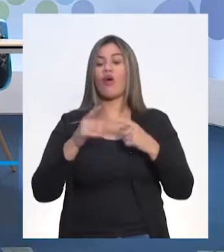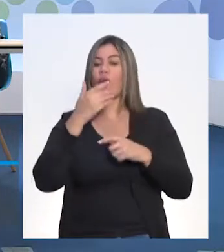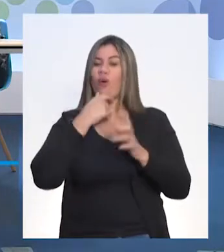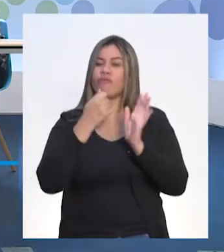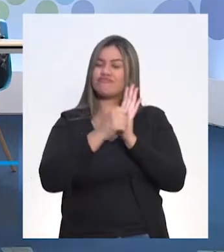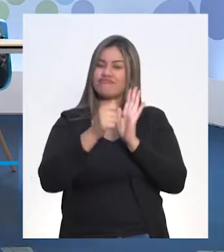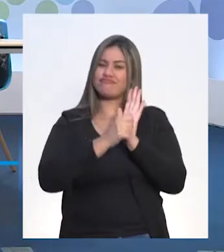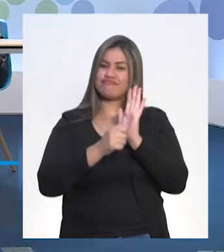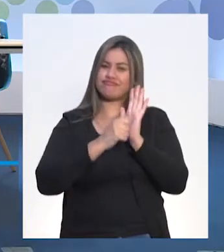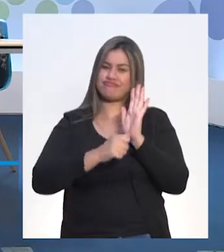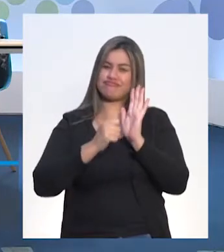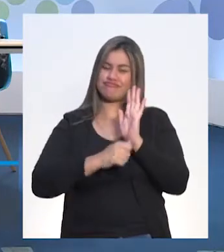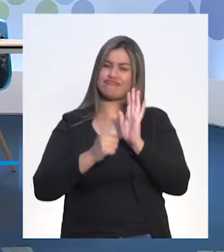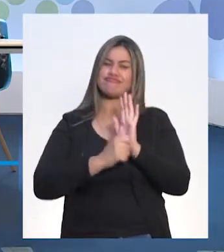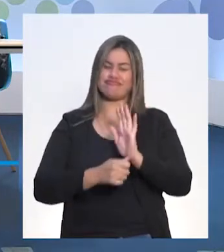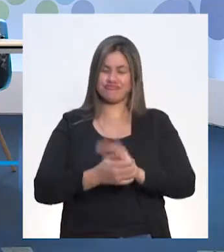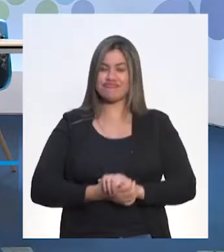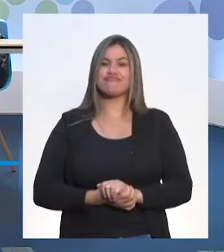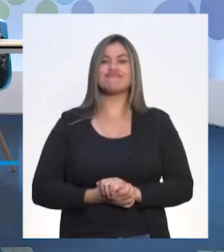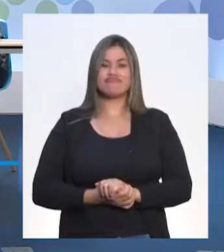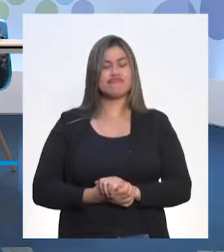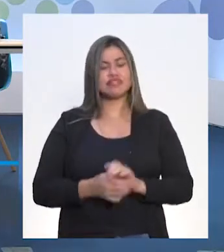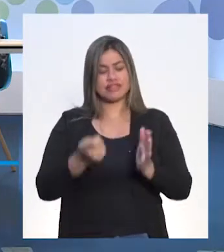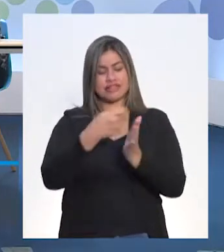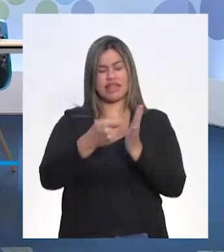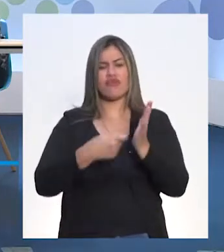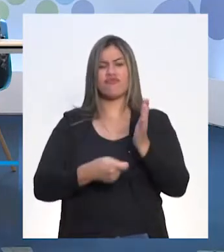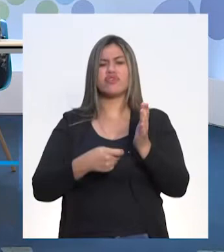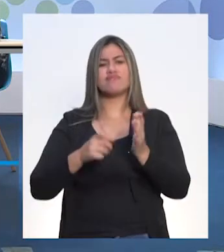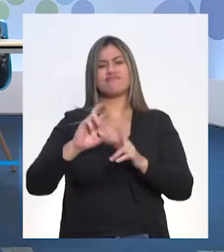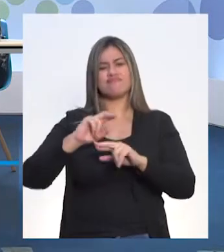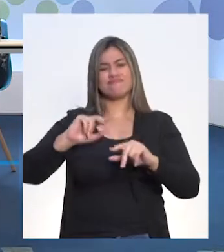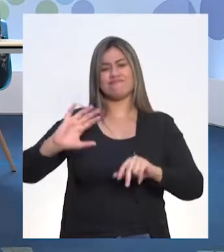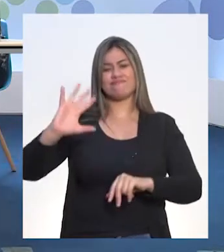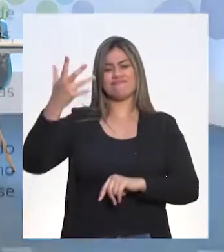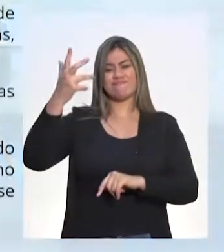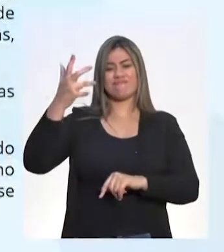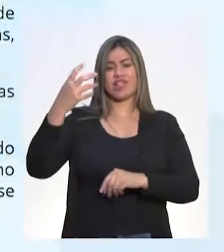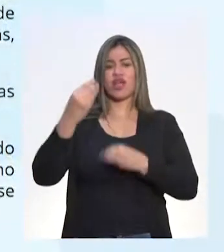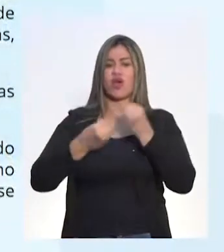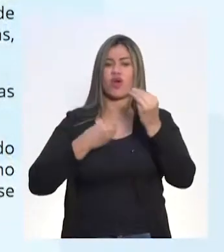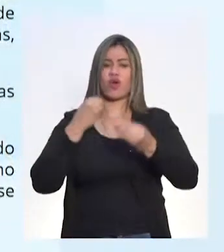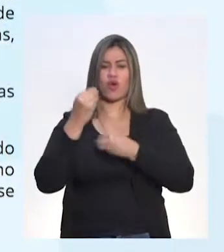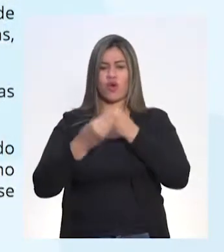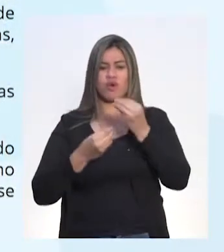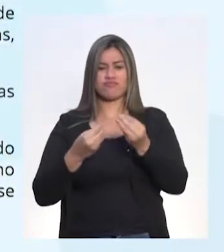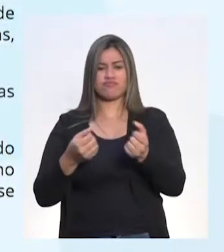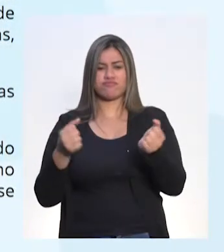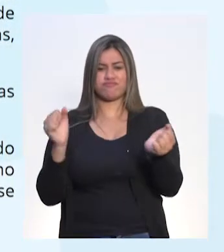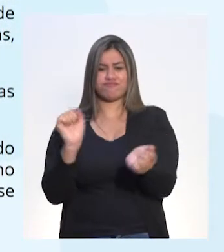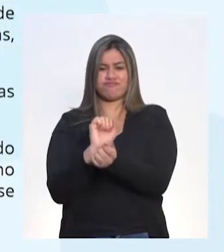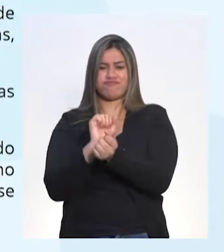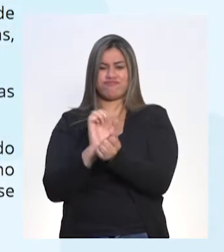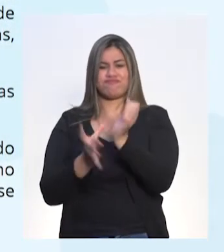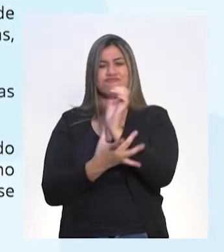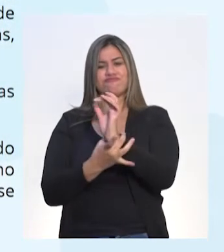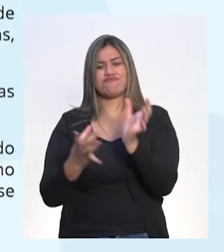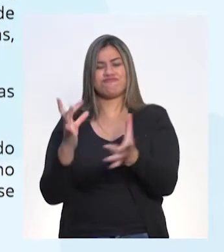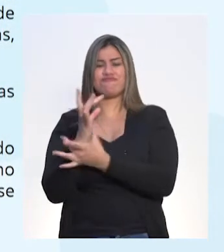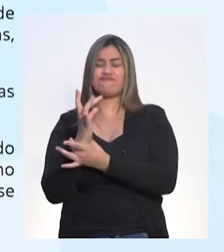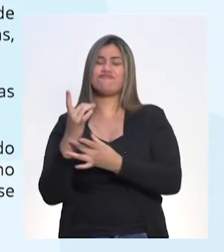grandes tragediógrafos, né? Sim, Suas Sófocles, tragédias. né? Prometeu acorrentado, meu Édipo Deus, Rei. né? Édipo Rei, Édipo né?